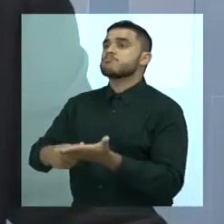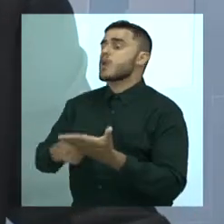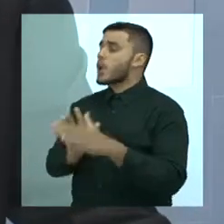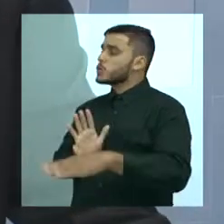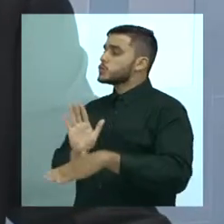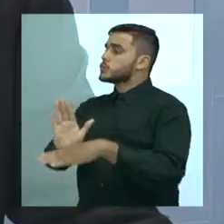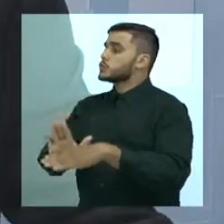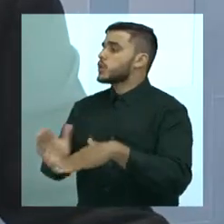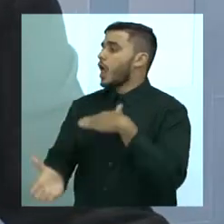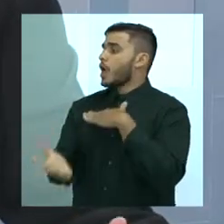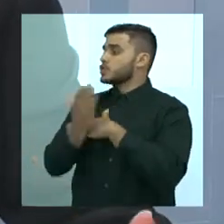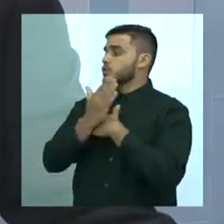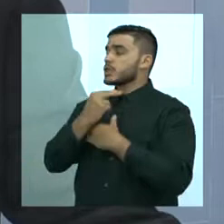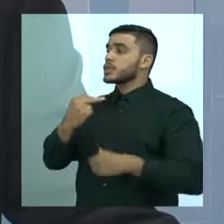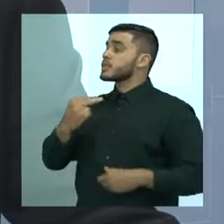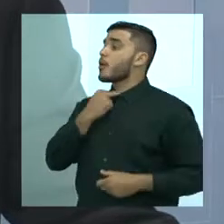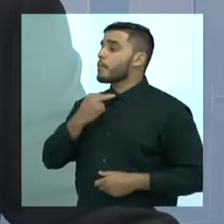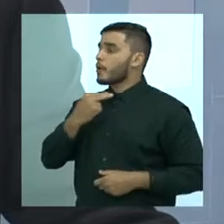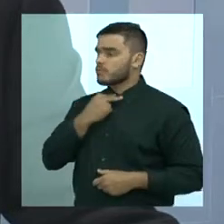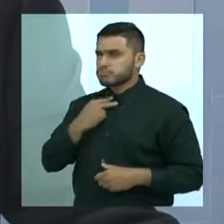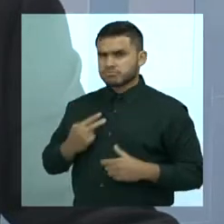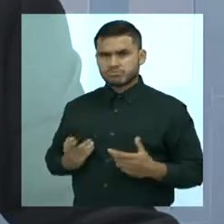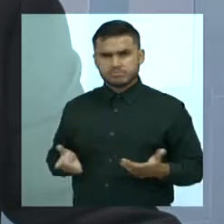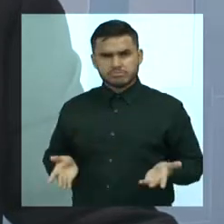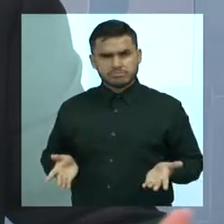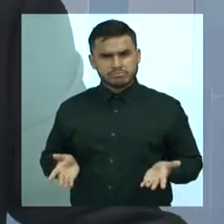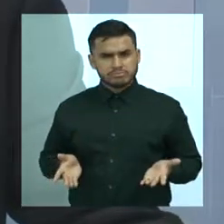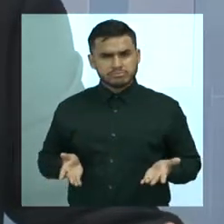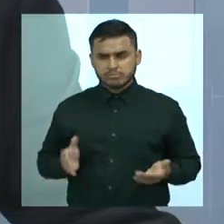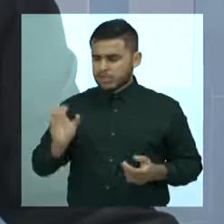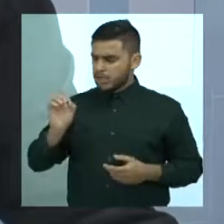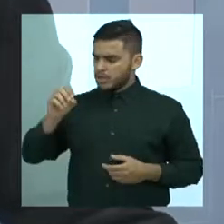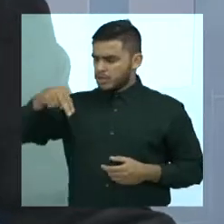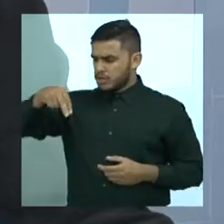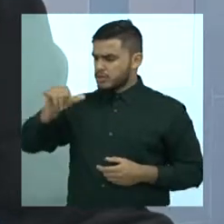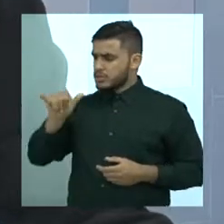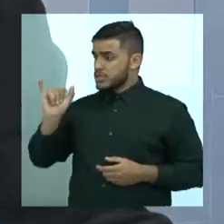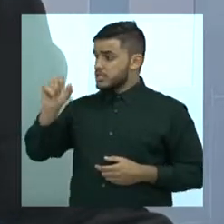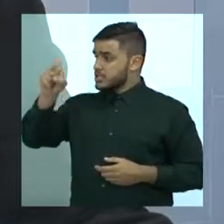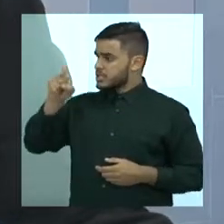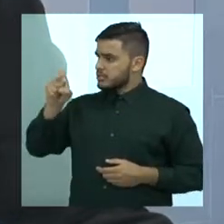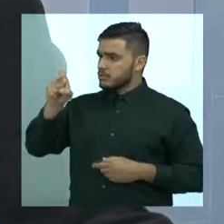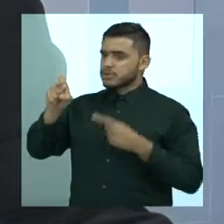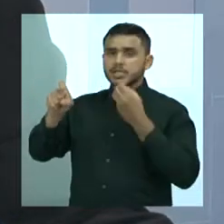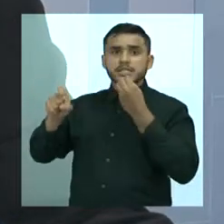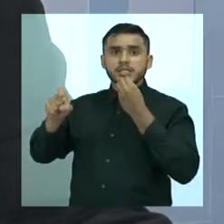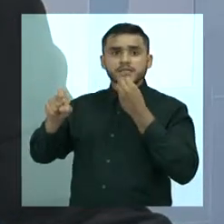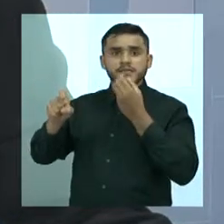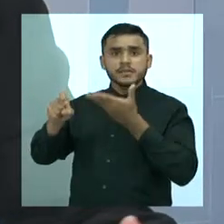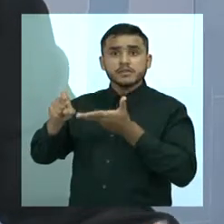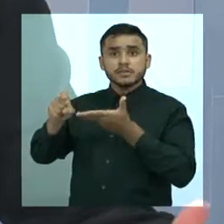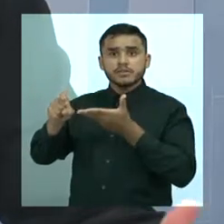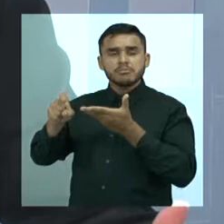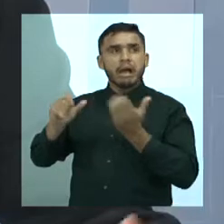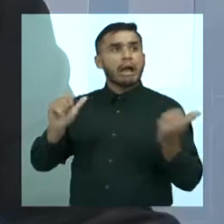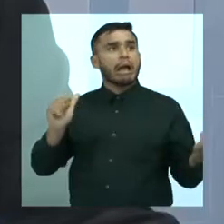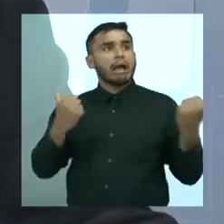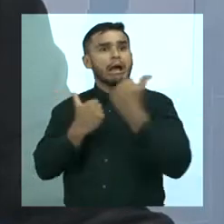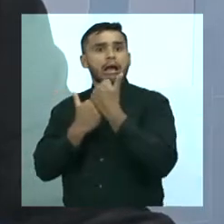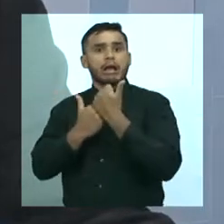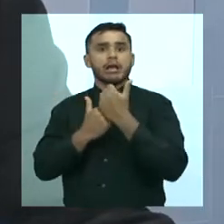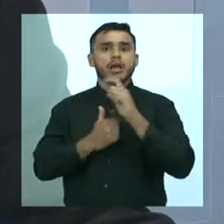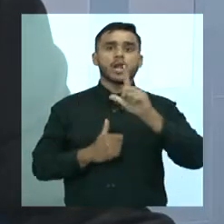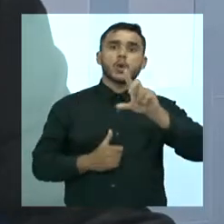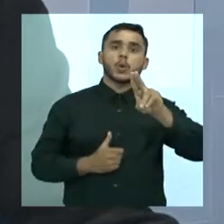pensar, o Onyx era muito mais capacitado do que o Luiz Eduardo Ramos nessa matéria